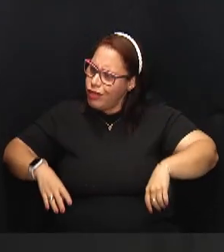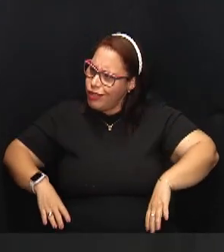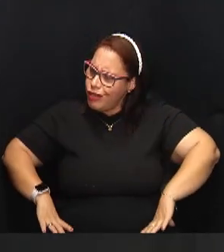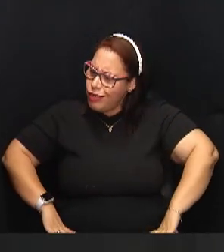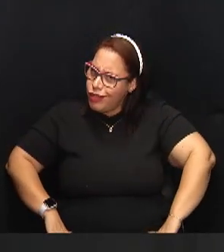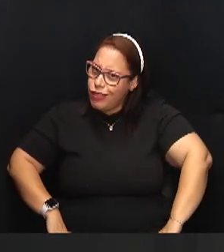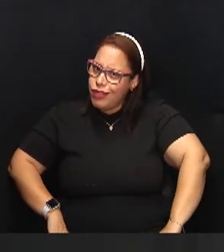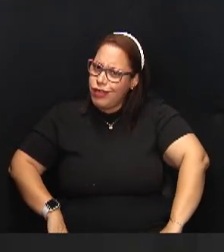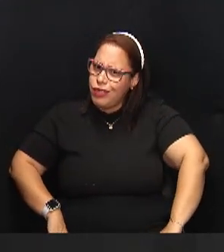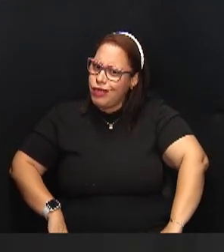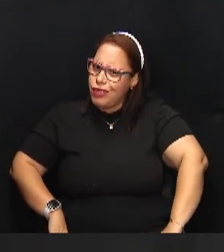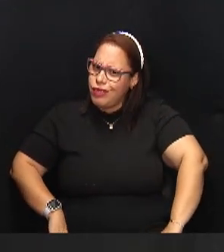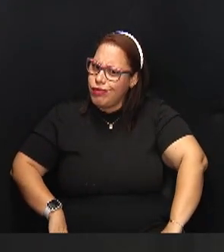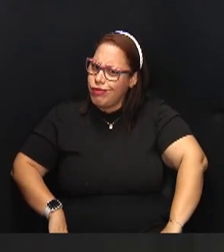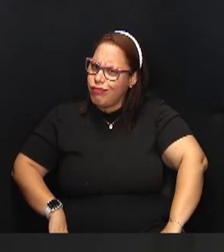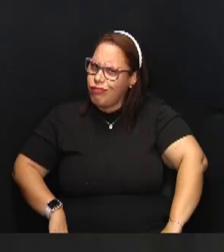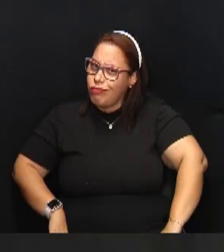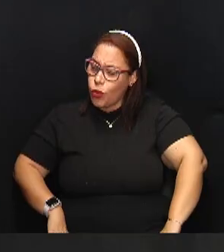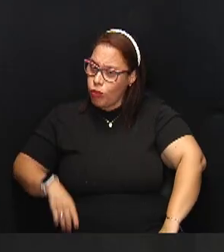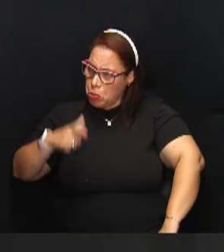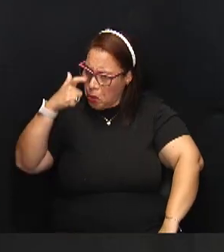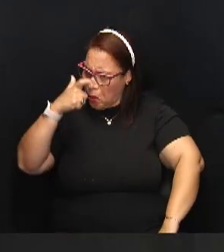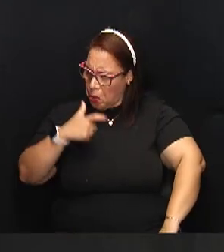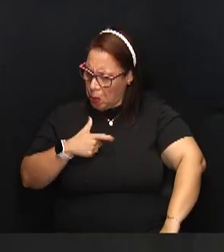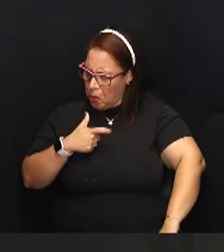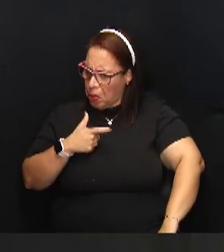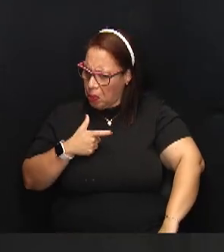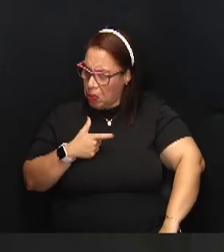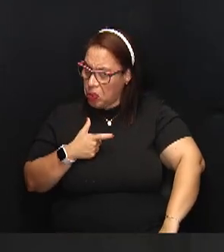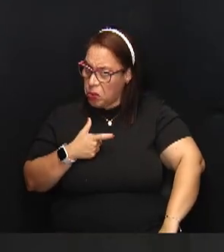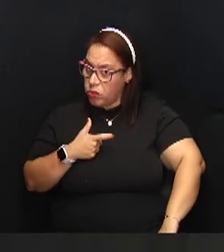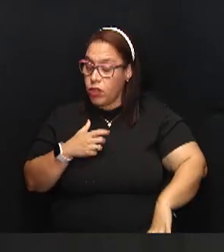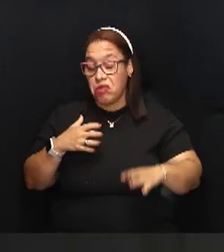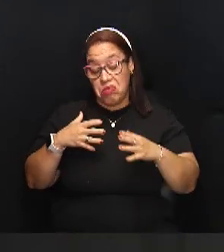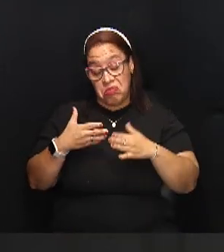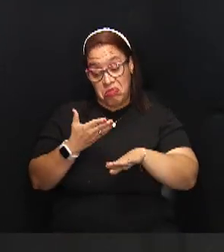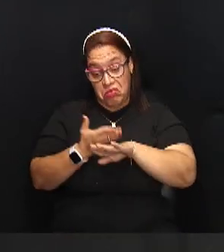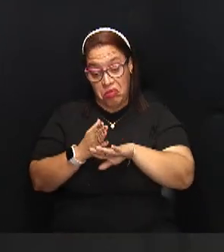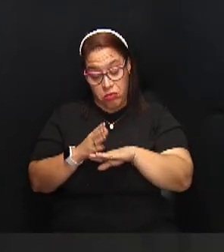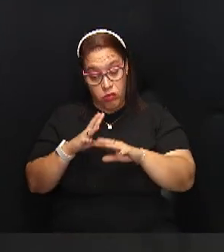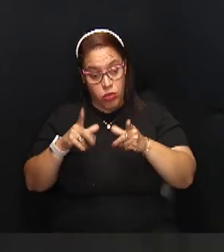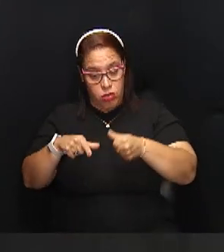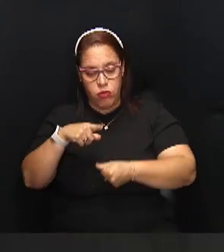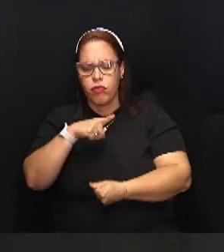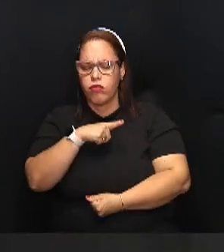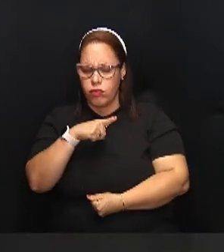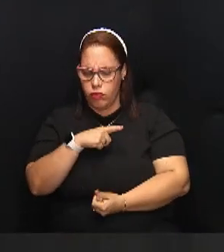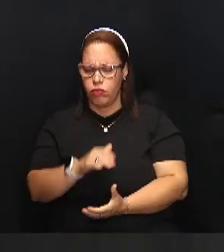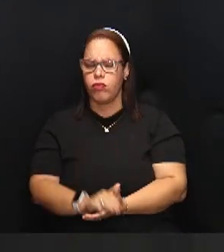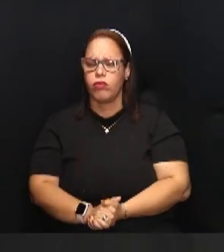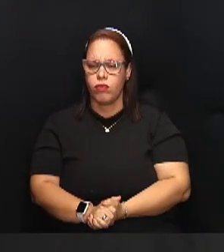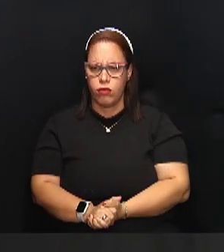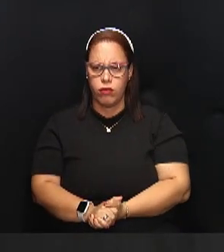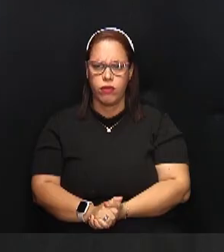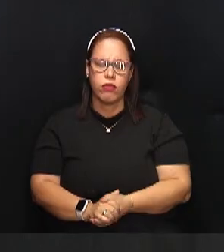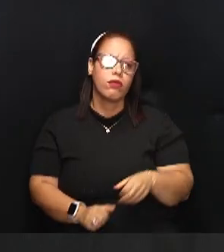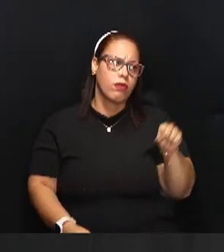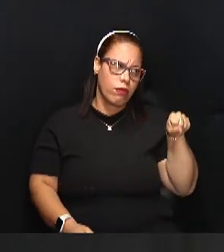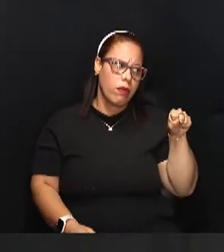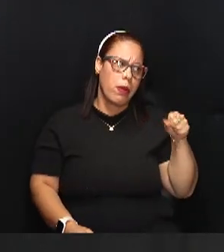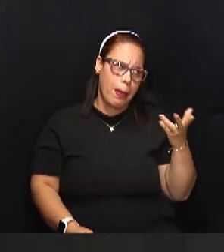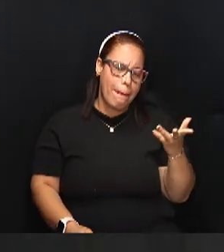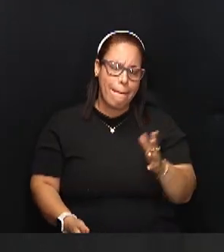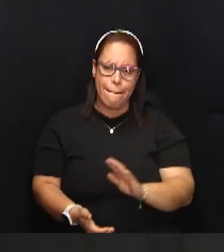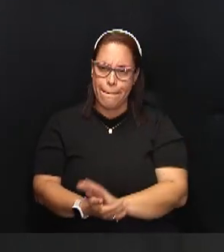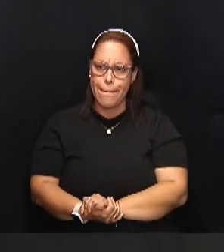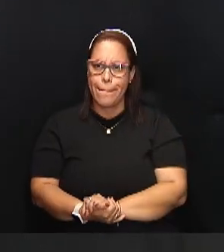né, um perfil. Capacidade todos têm. Sim. Né? Eu acho que dentro daquilo,